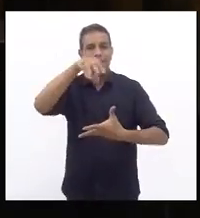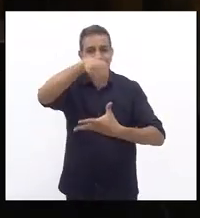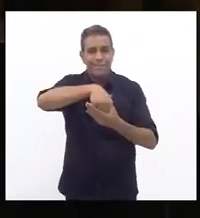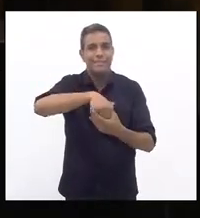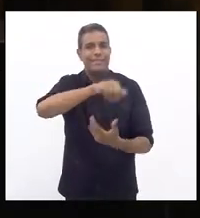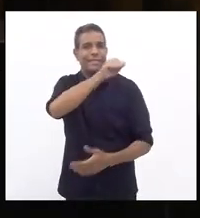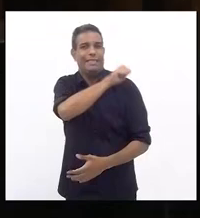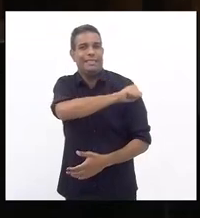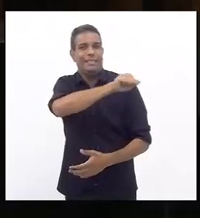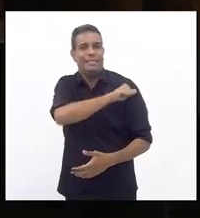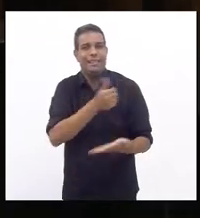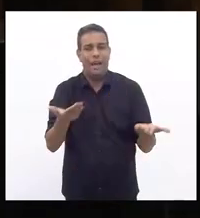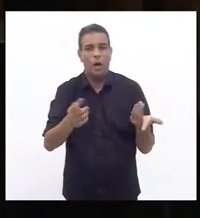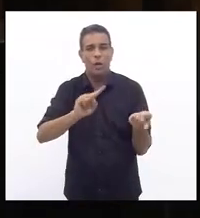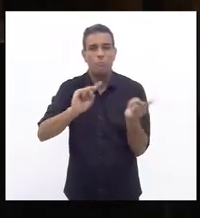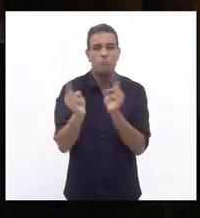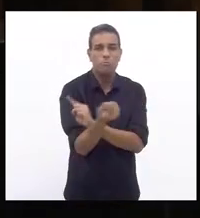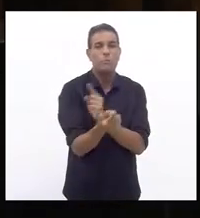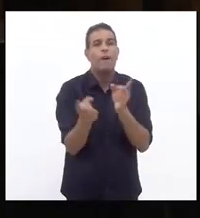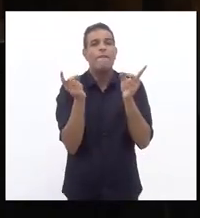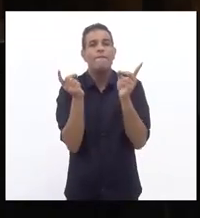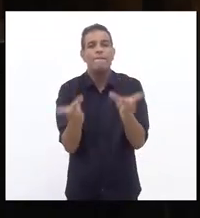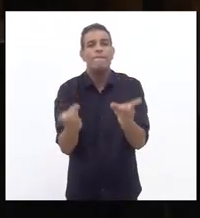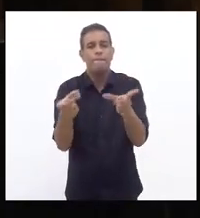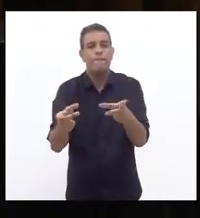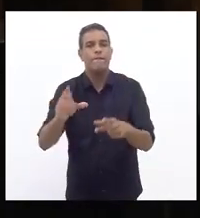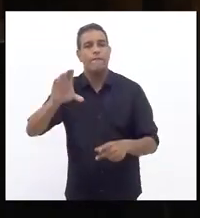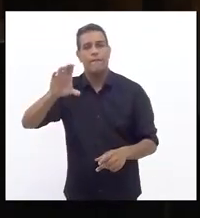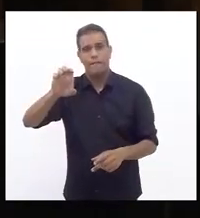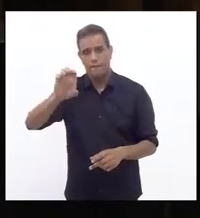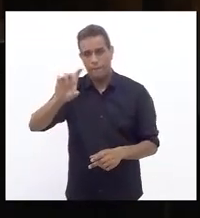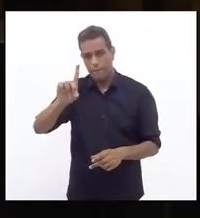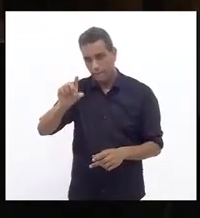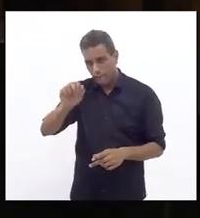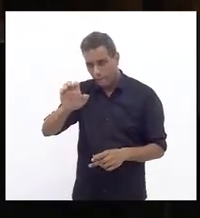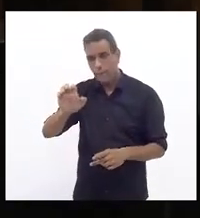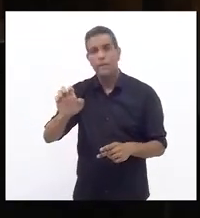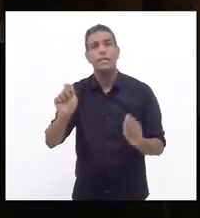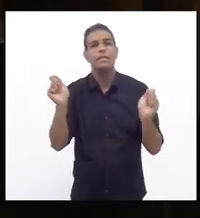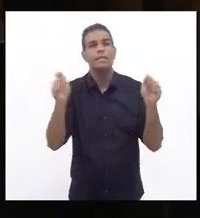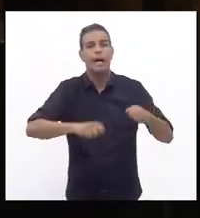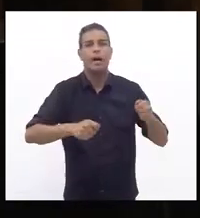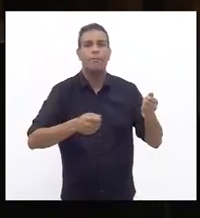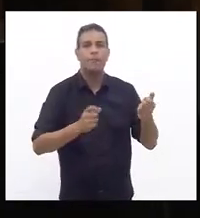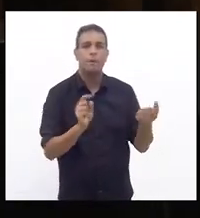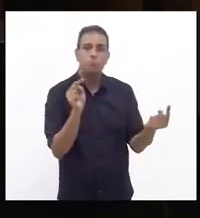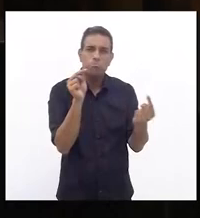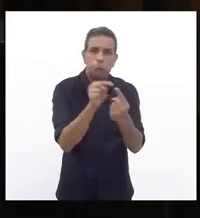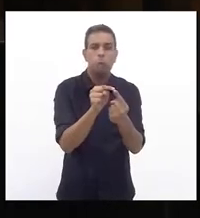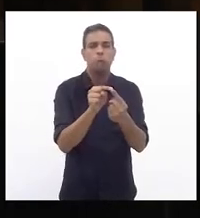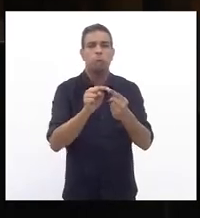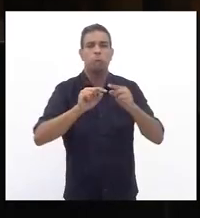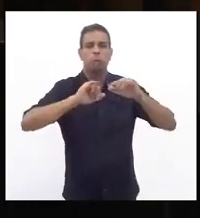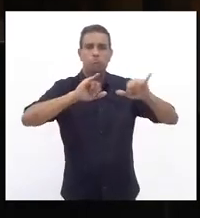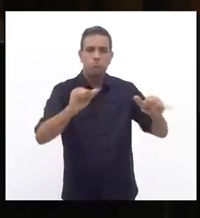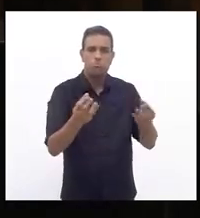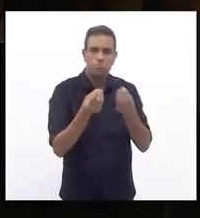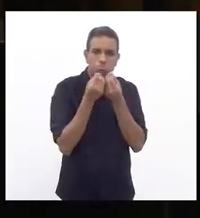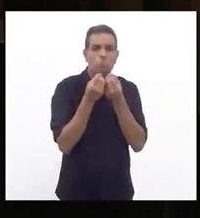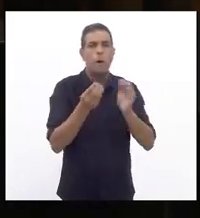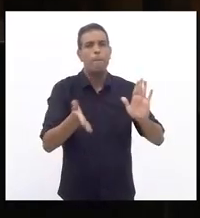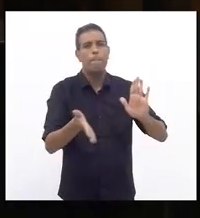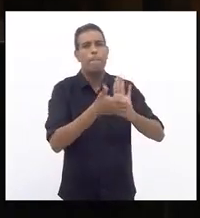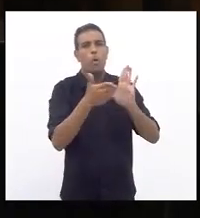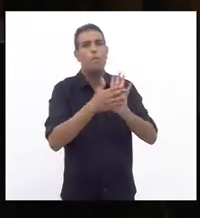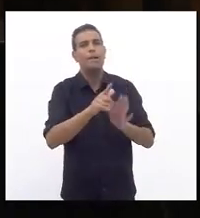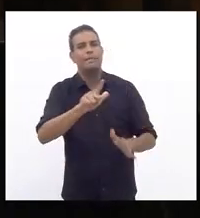Janeiro com a venda da SEDAI. Que esse dinheiro possa, inclusive, servir para a proposição de emprego